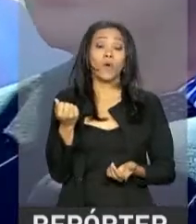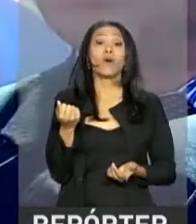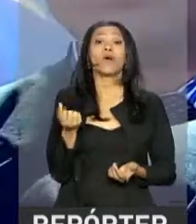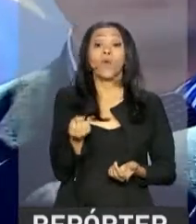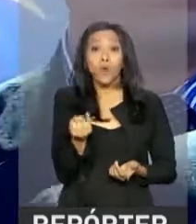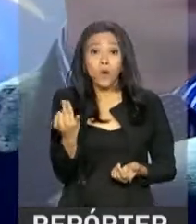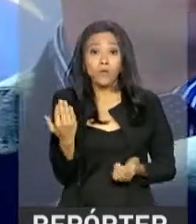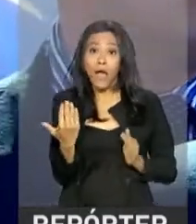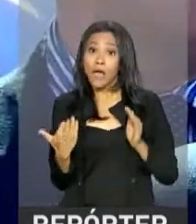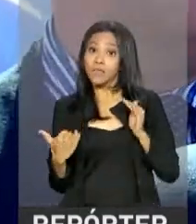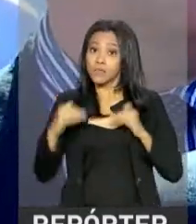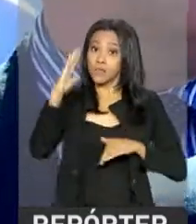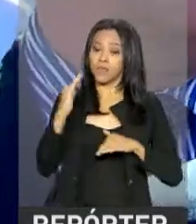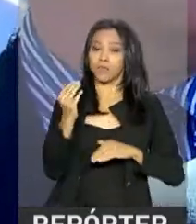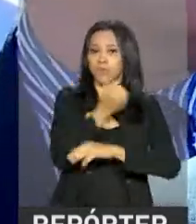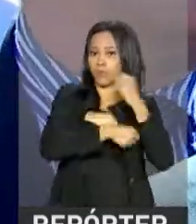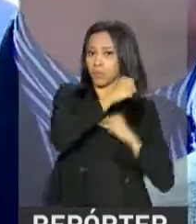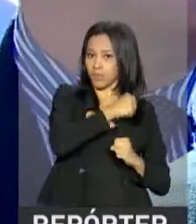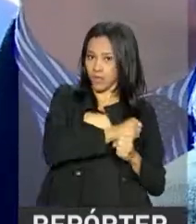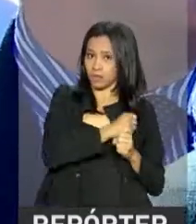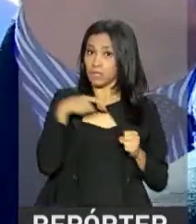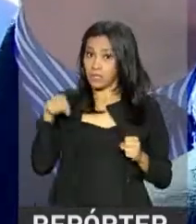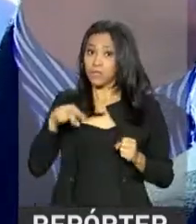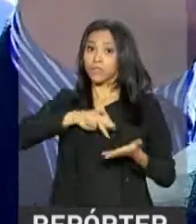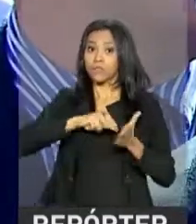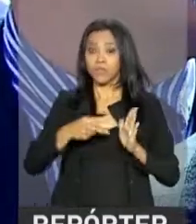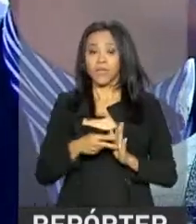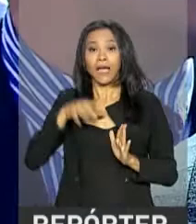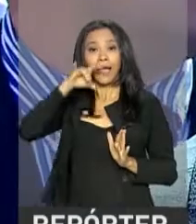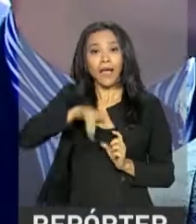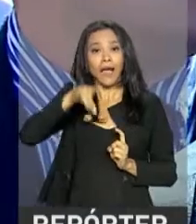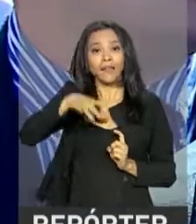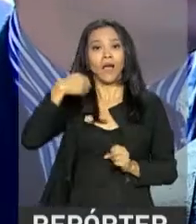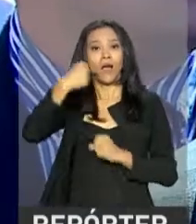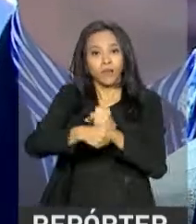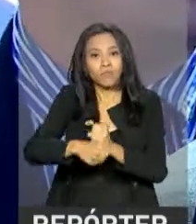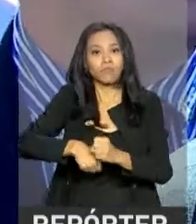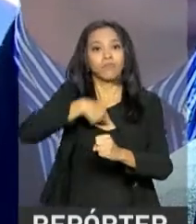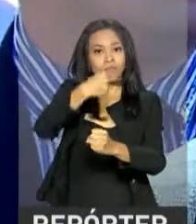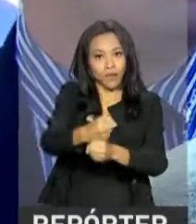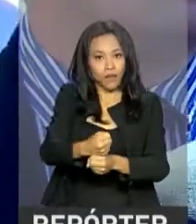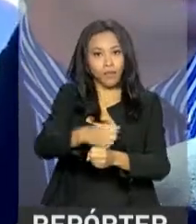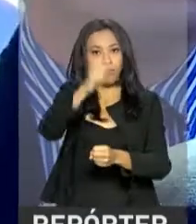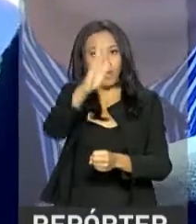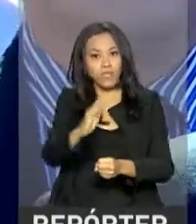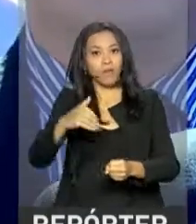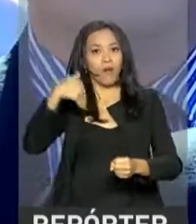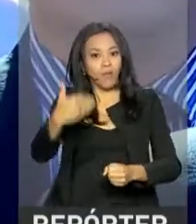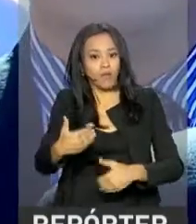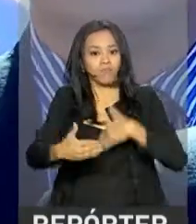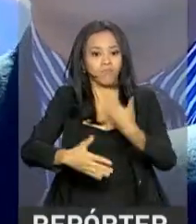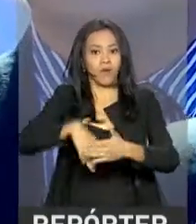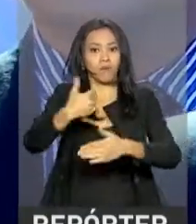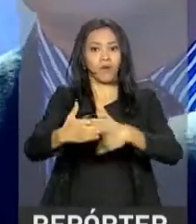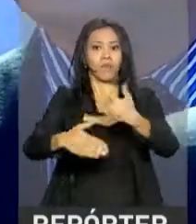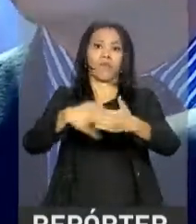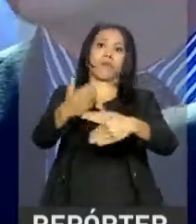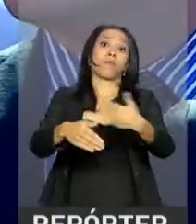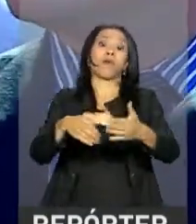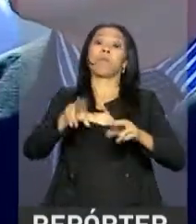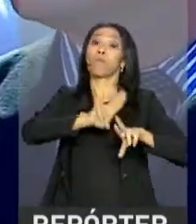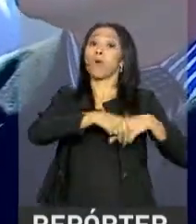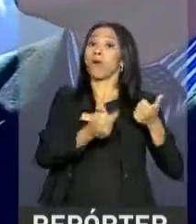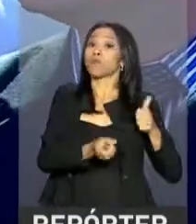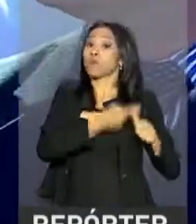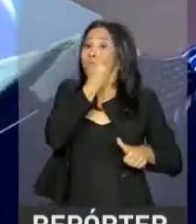à feira do ano passado. Isso significa que a cada ano que passa, né, o Brasil vai crescendo, mas vai crescendo em razão, primeiro, da